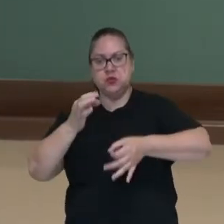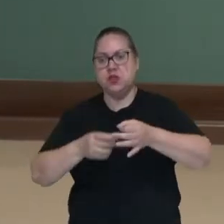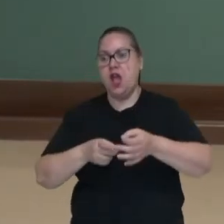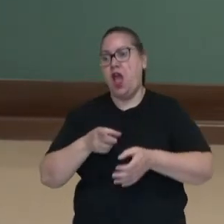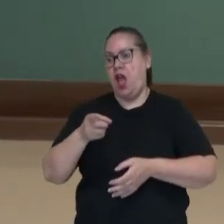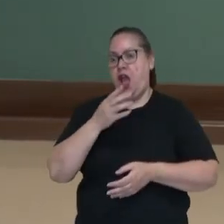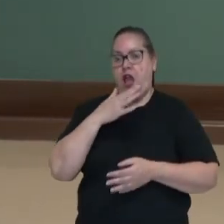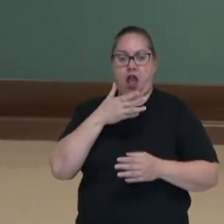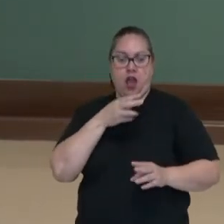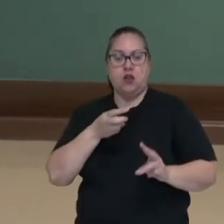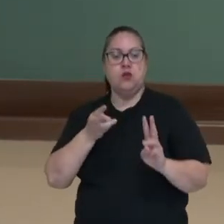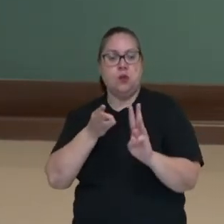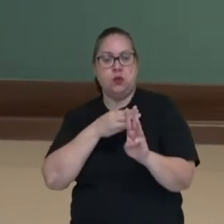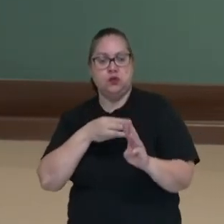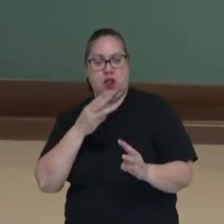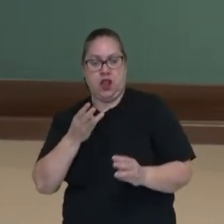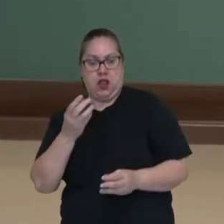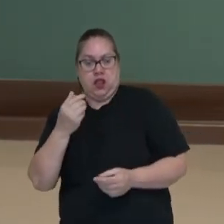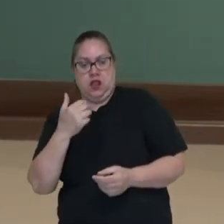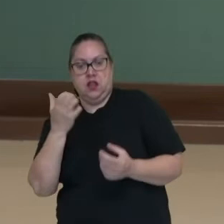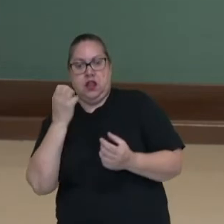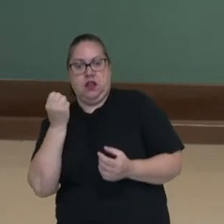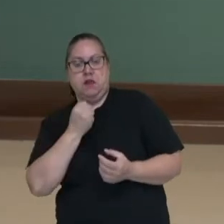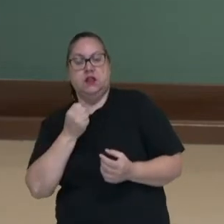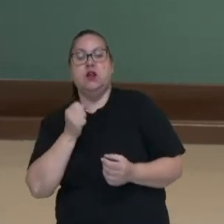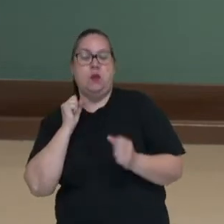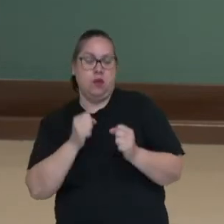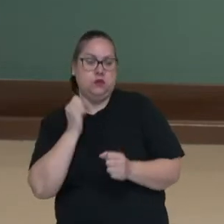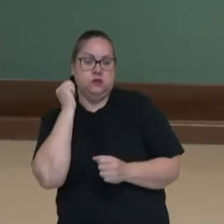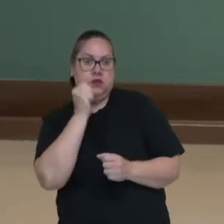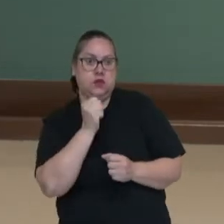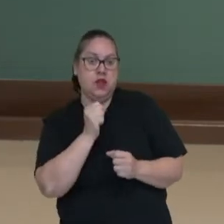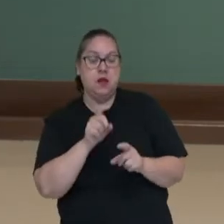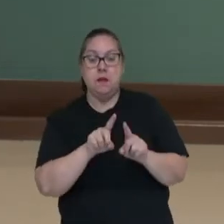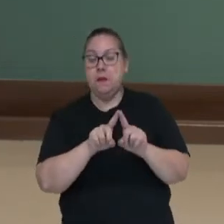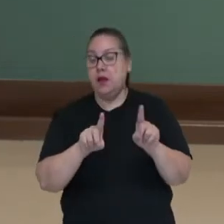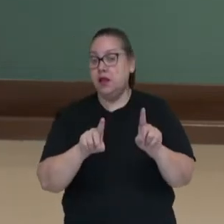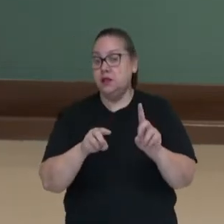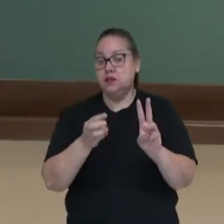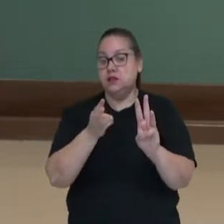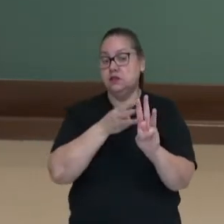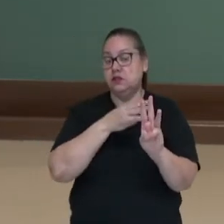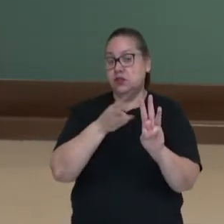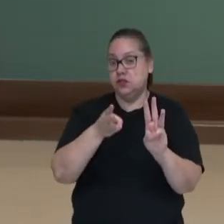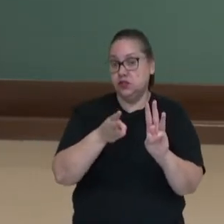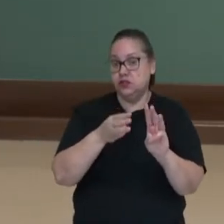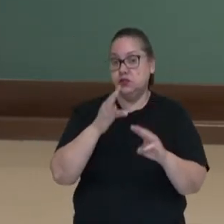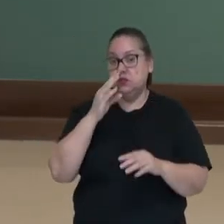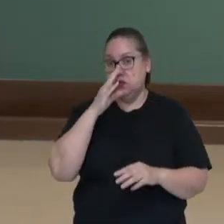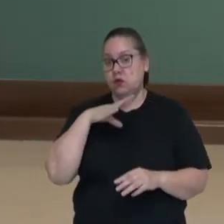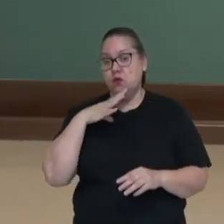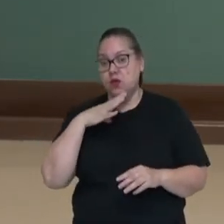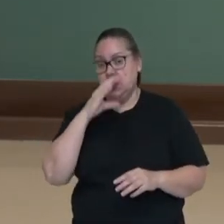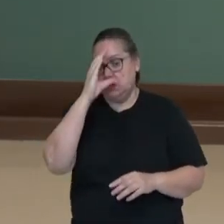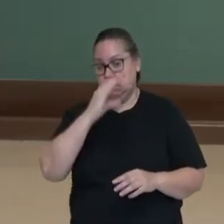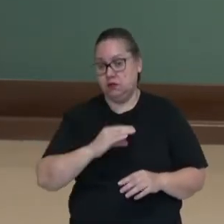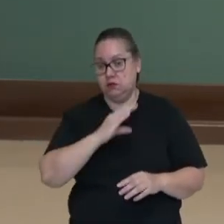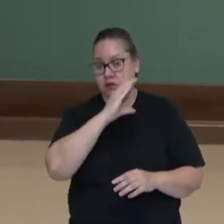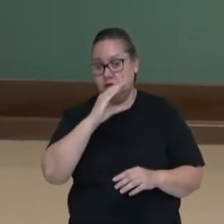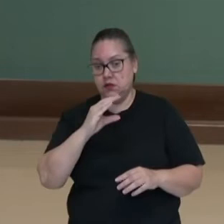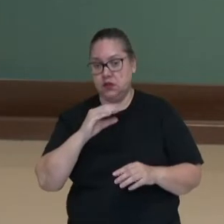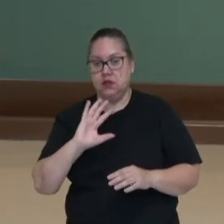ameaçou. Posso matá-lo, inclusive. Mas, se for um índio catequizado, ele será salvo. É uma espécie de